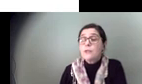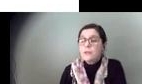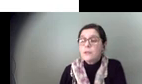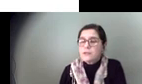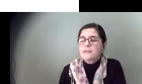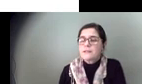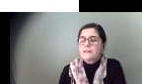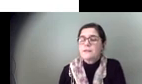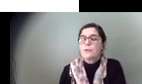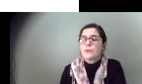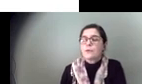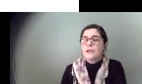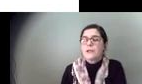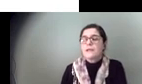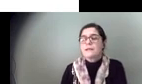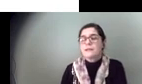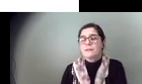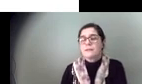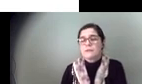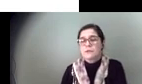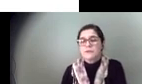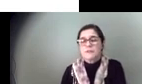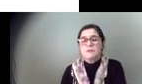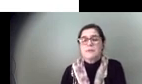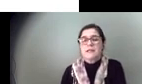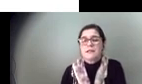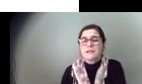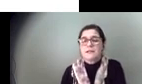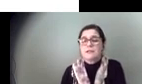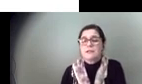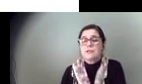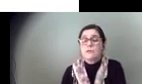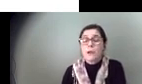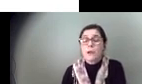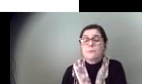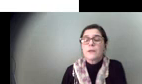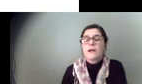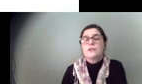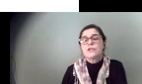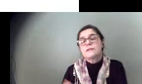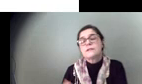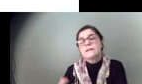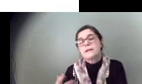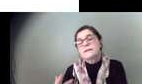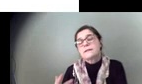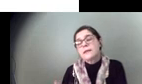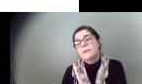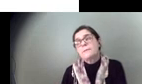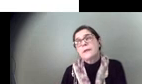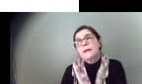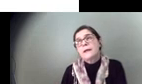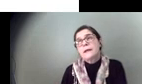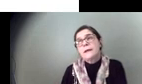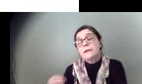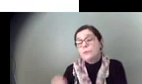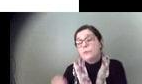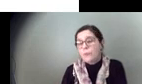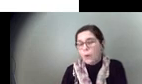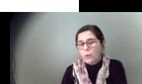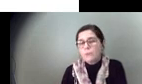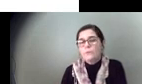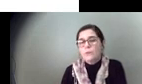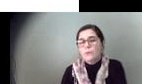nós podemos acrescentar muito, né? Além dessa adaptação que nós fazemos para cada realidade de escola, a gente tem que sempre